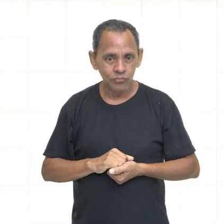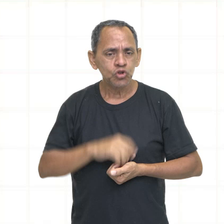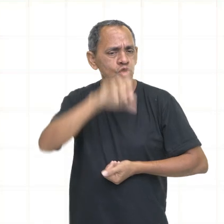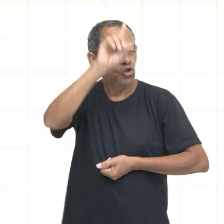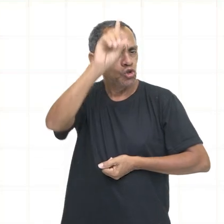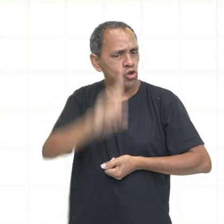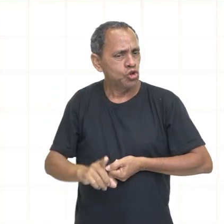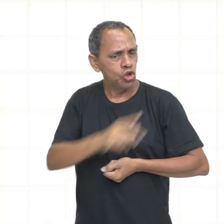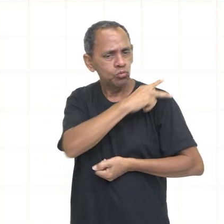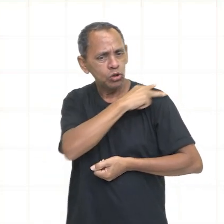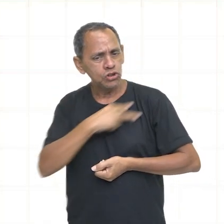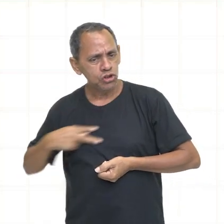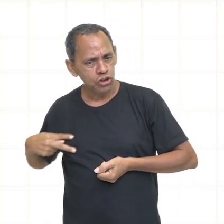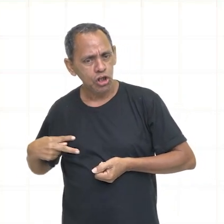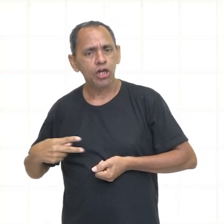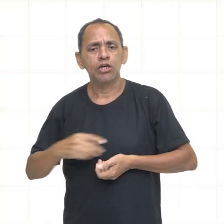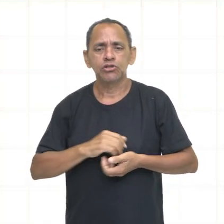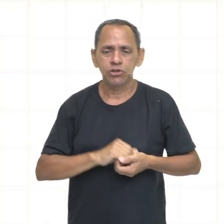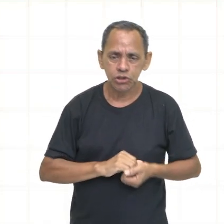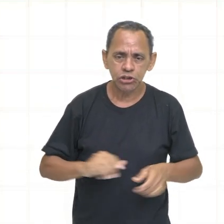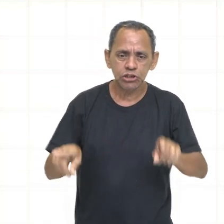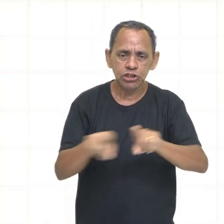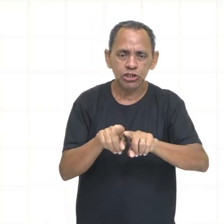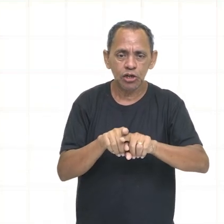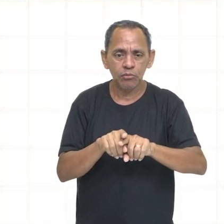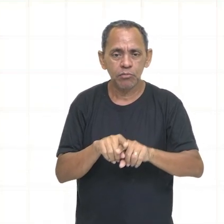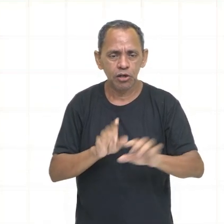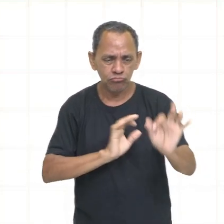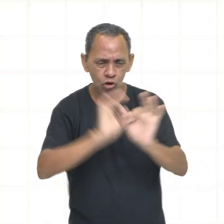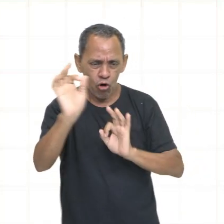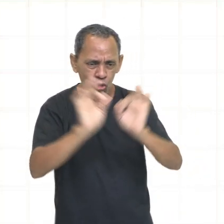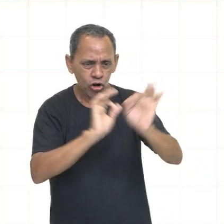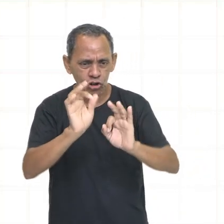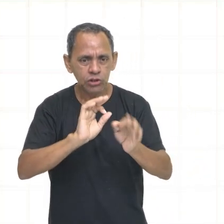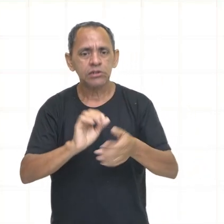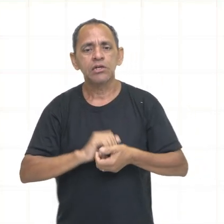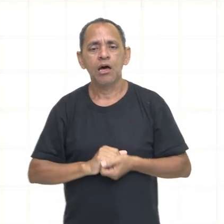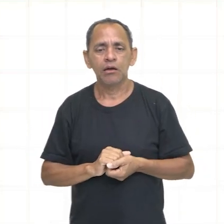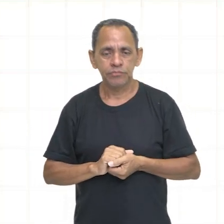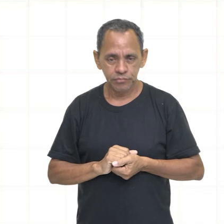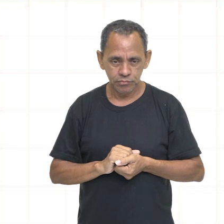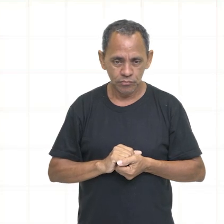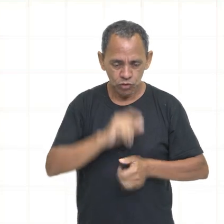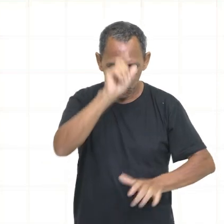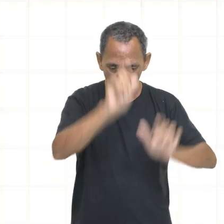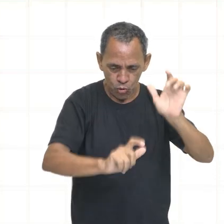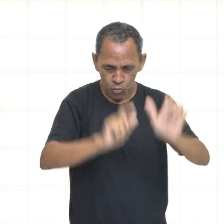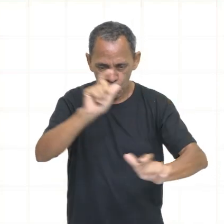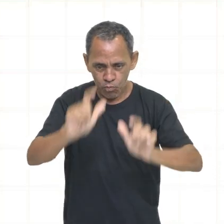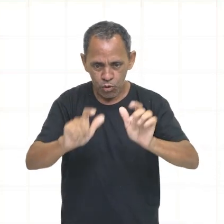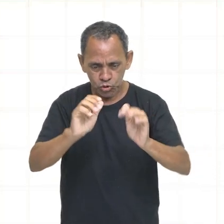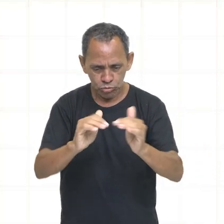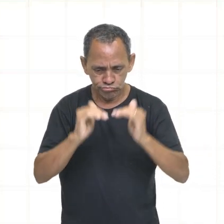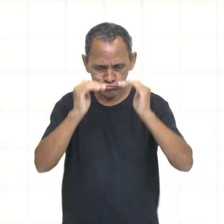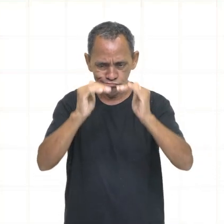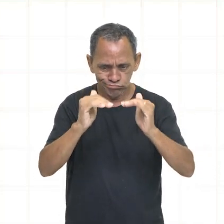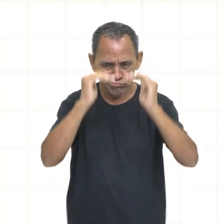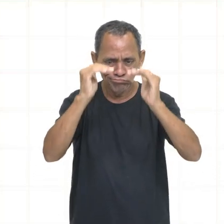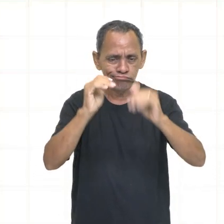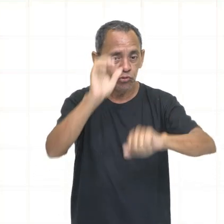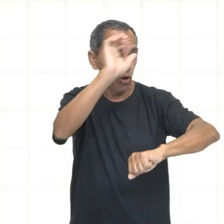baixar decretos-leis, nomear interventores para os estados. Interessante isso aqui, tá, gente?